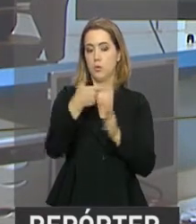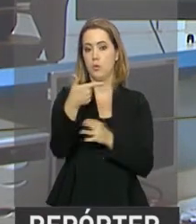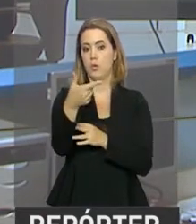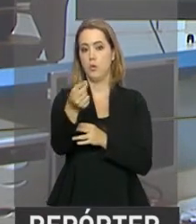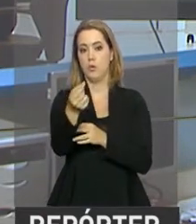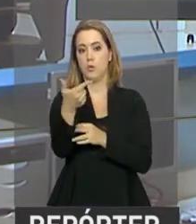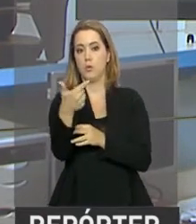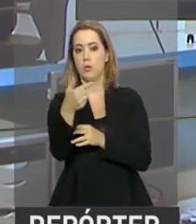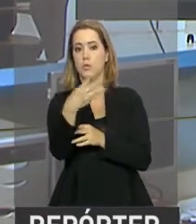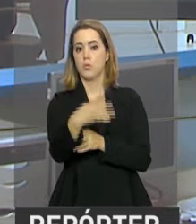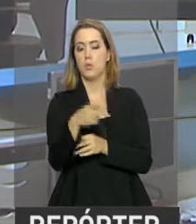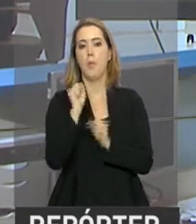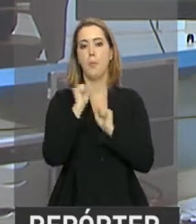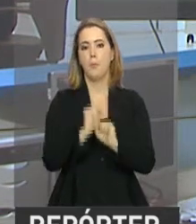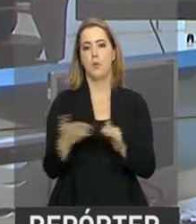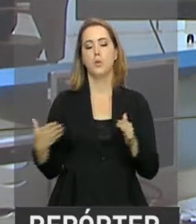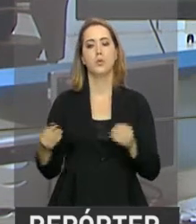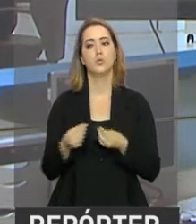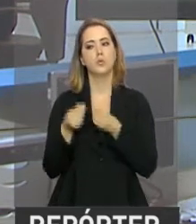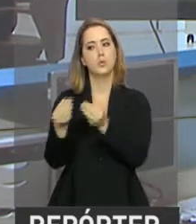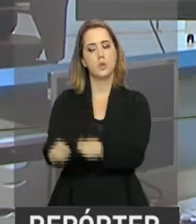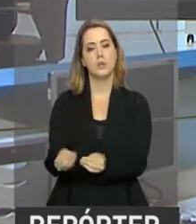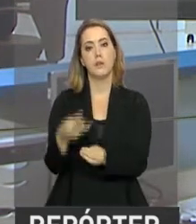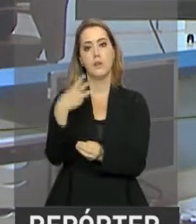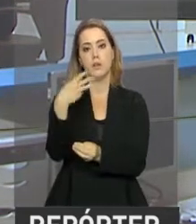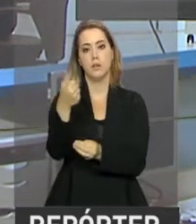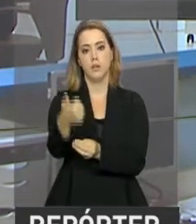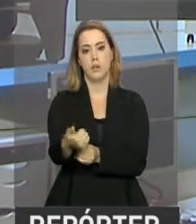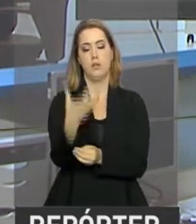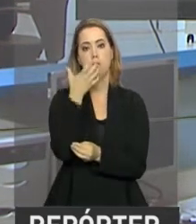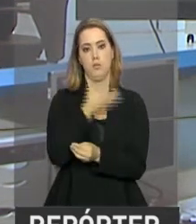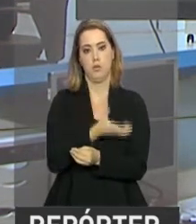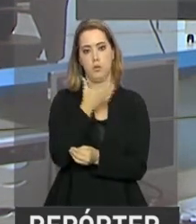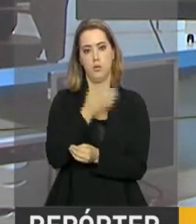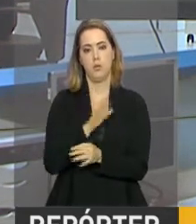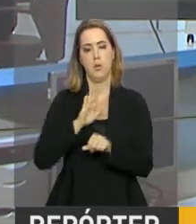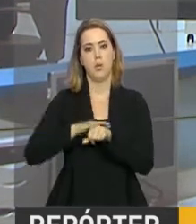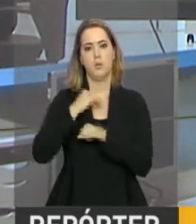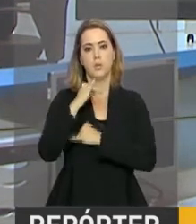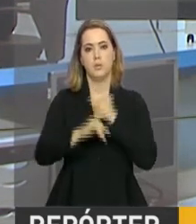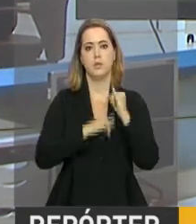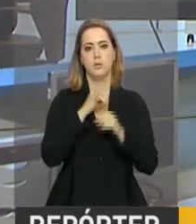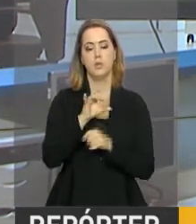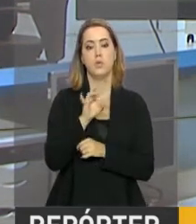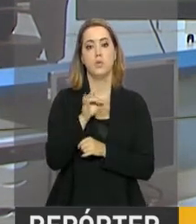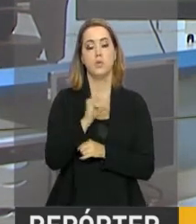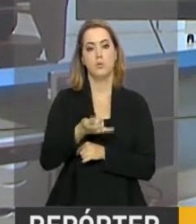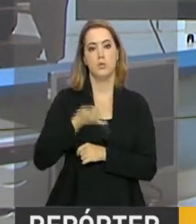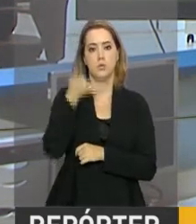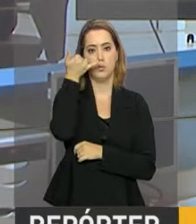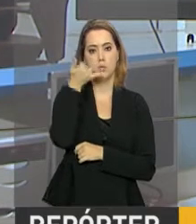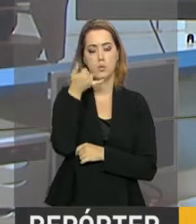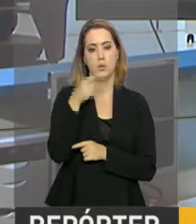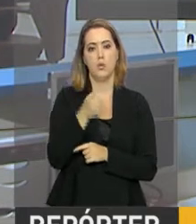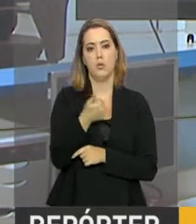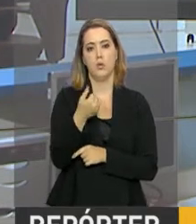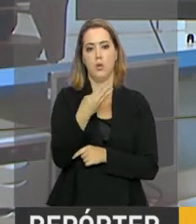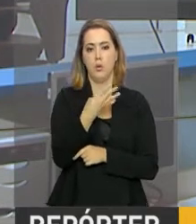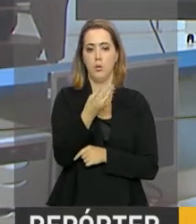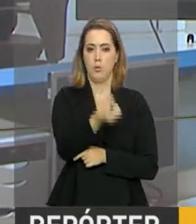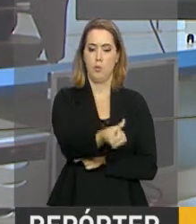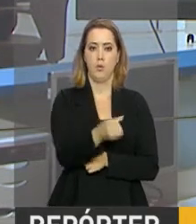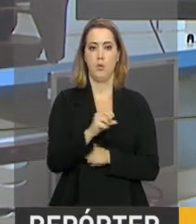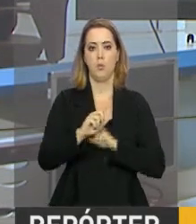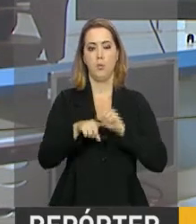2014 pode ser entregue até 31 de dezembro mais informações é só ligar no receitafone no telefone 146